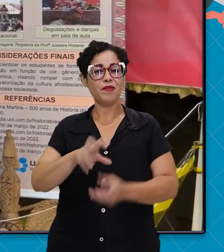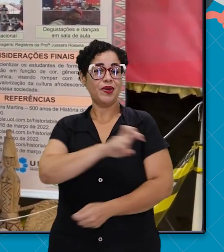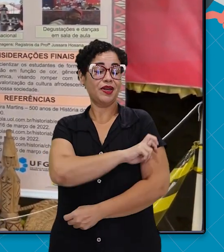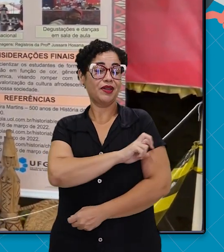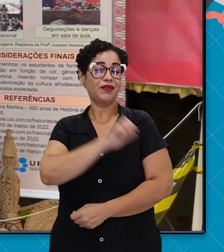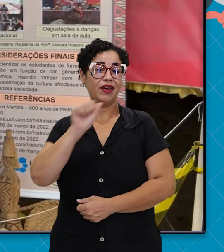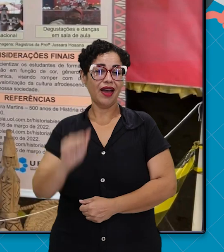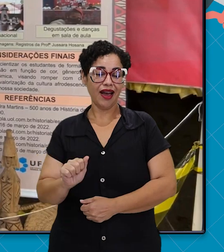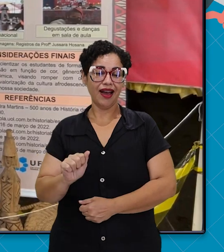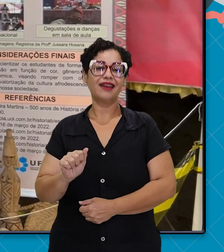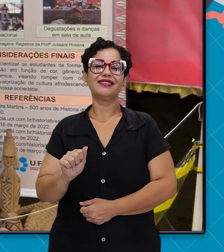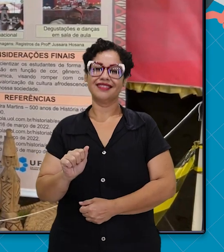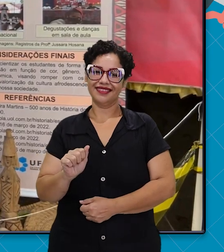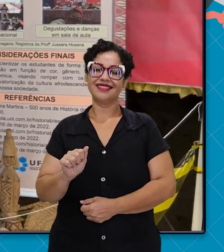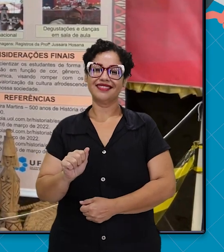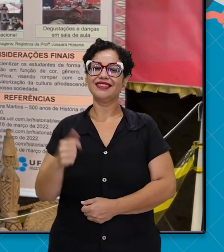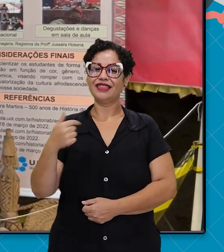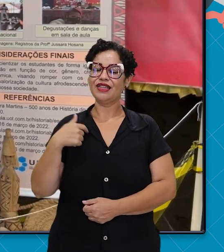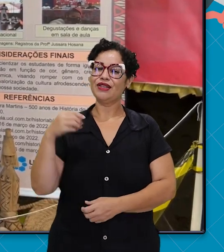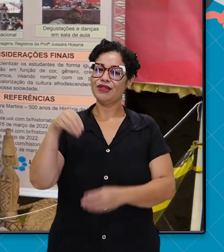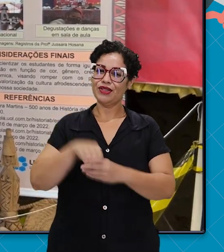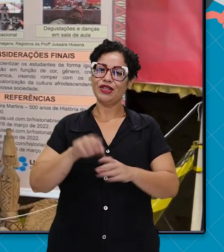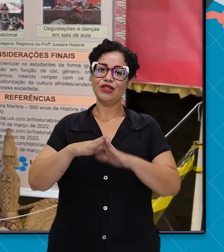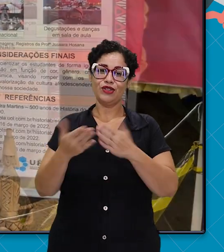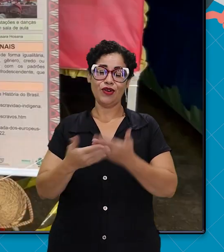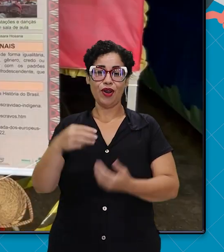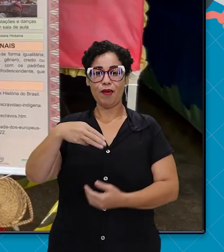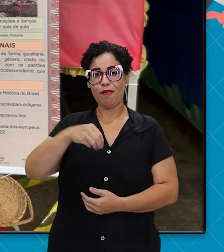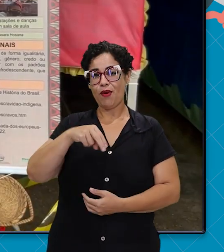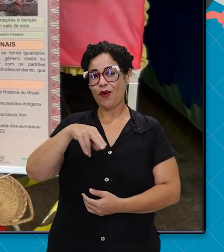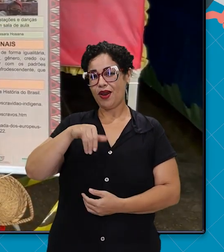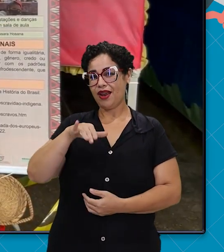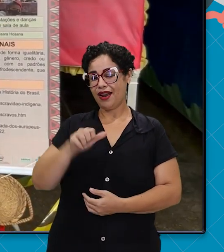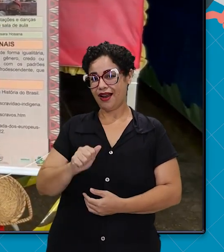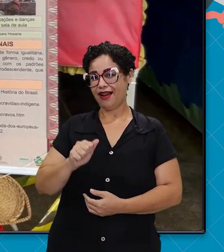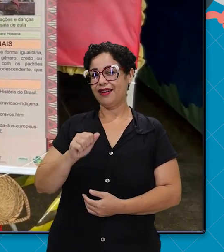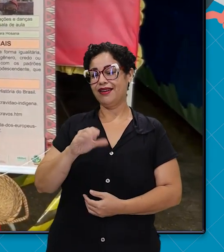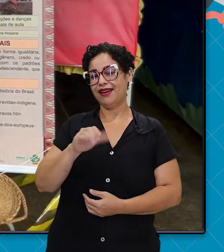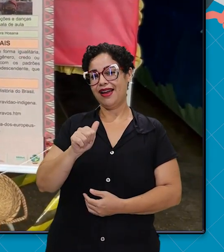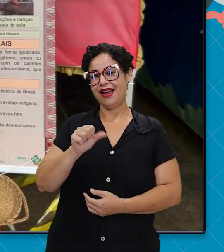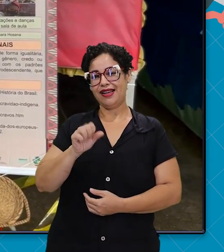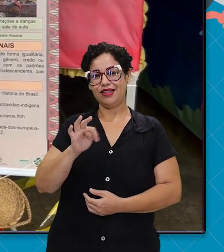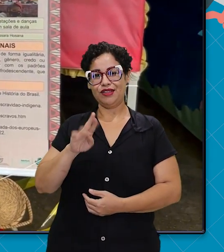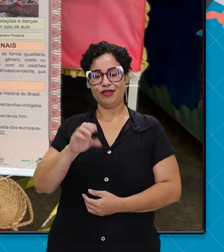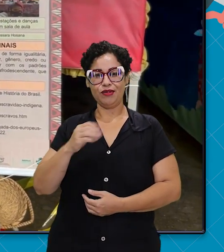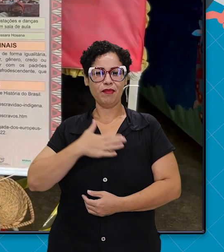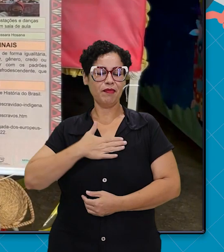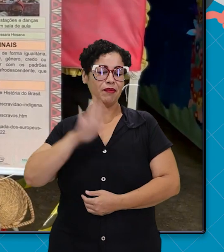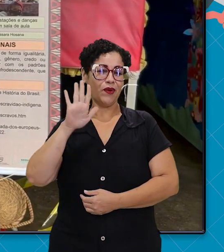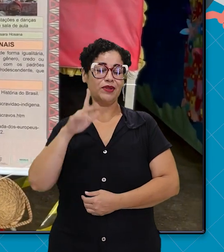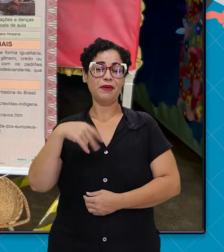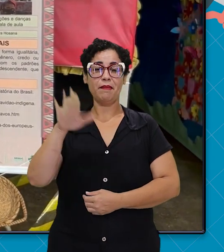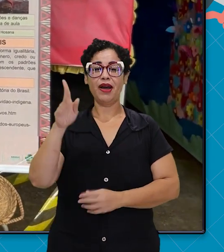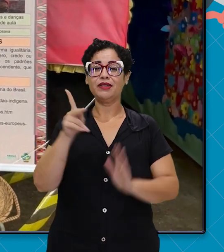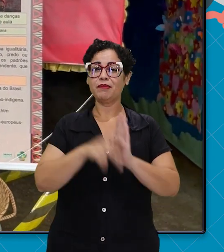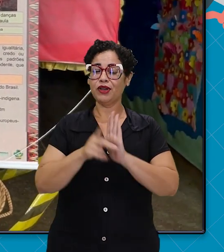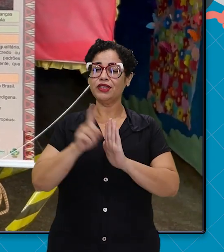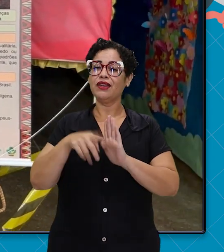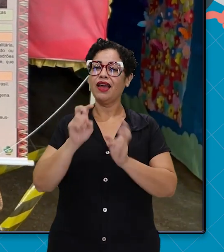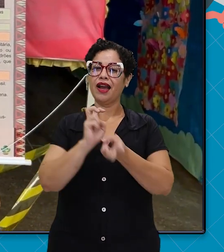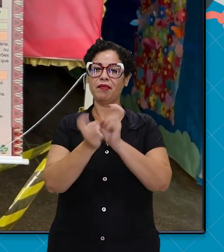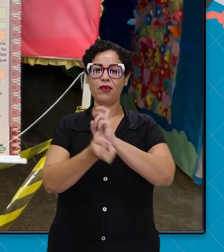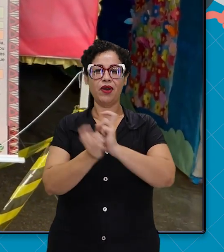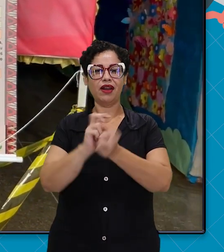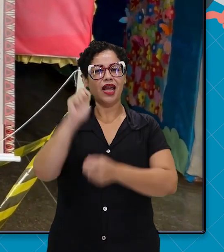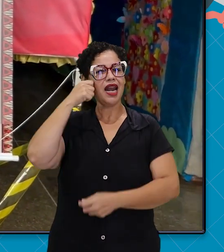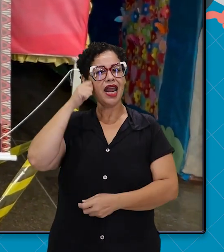A e sou da escola da Mônica de Castro Carneiro. O que eu mais gostei do projeto foi da capoeira, que os negros